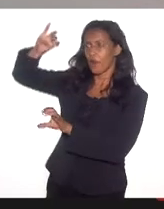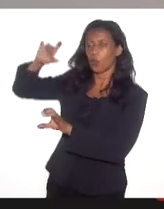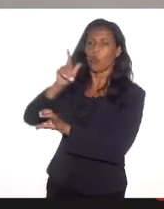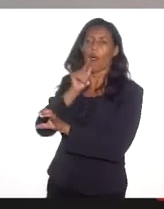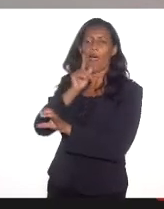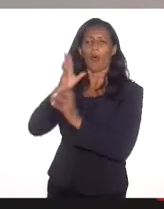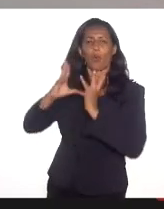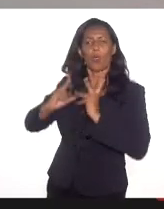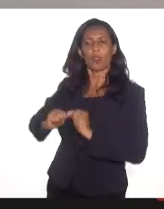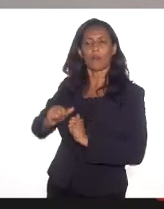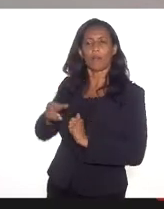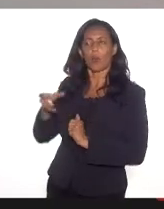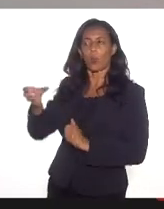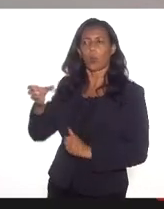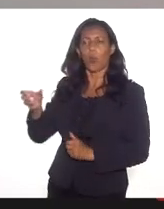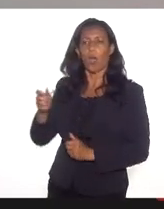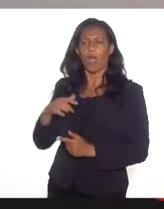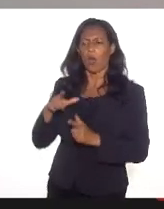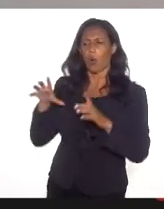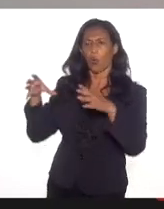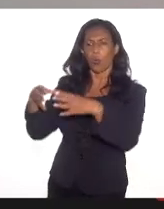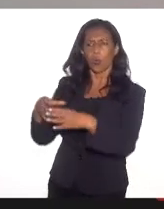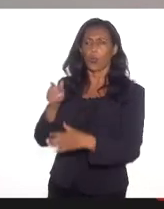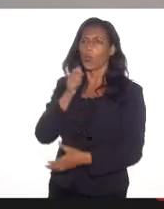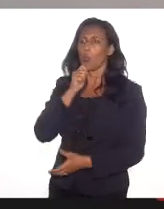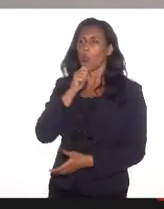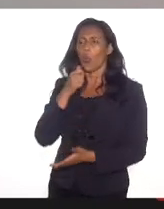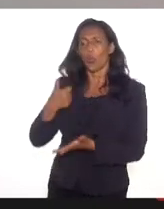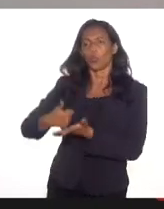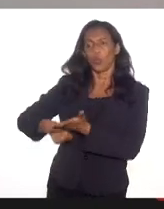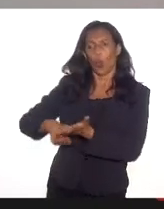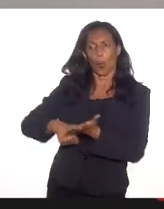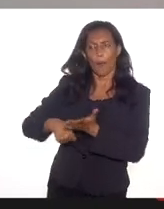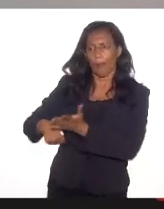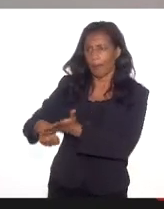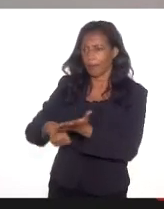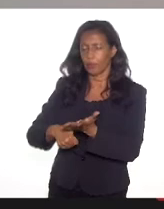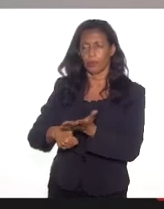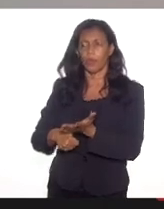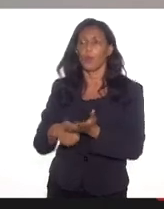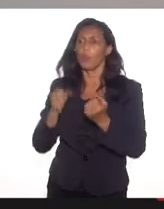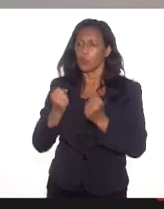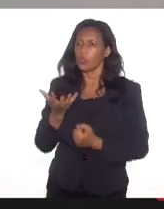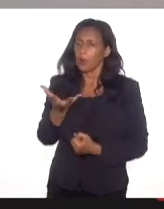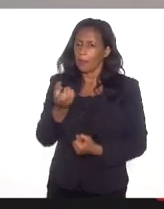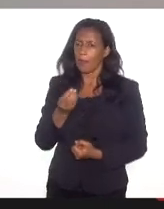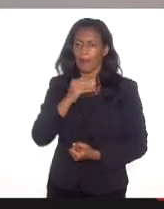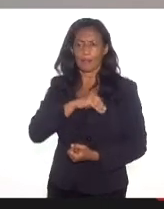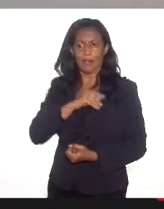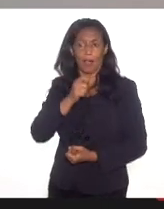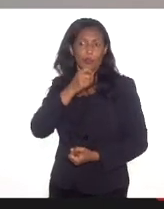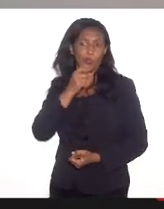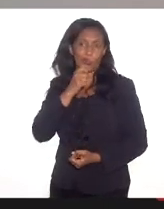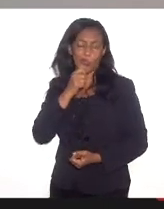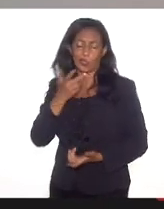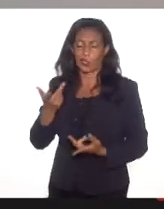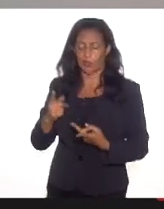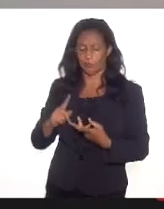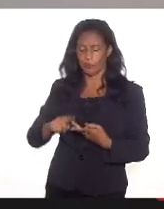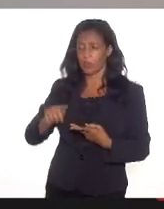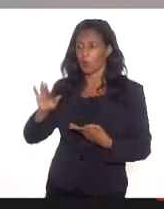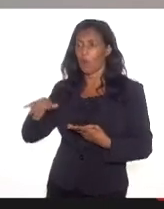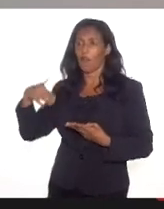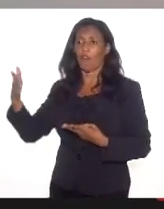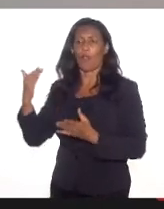mais de 30% não tinham documento portanto podiam estar no bolso da família e não estavam muita gente fora do programa de saúde da família